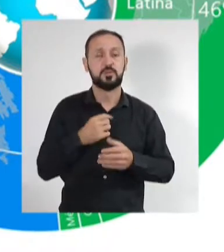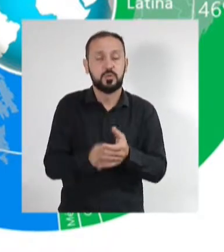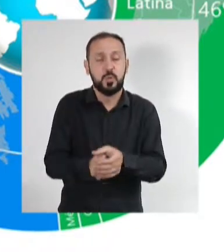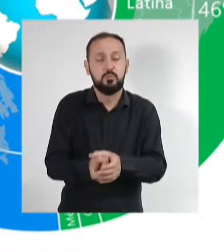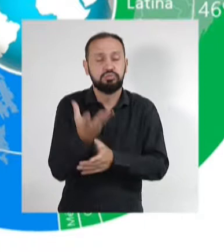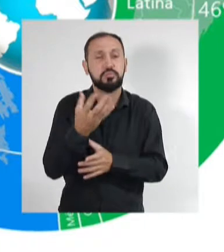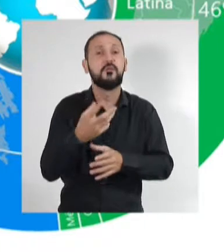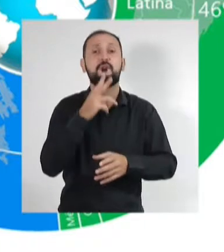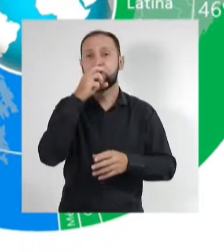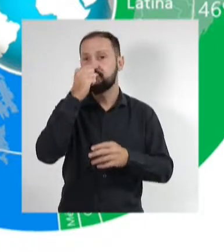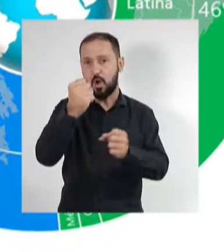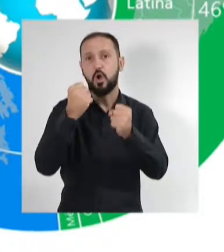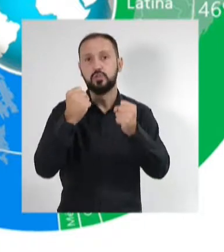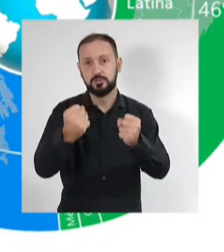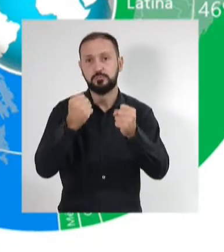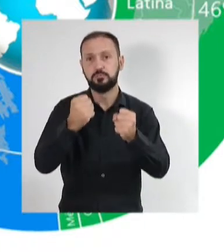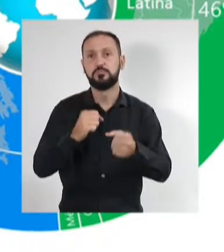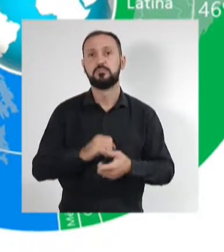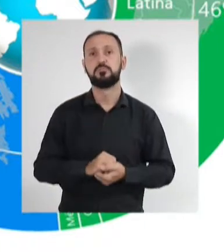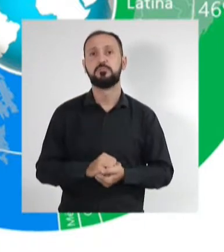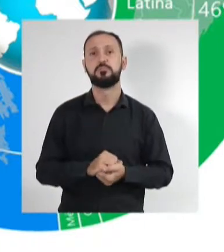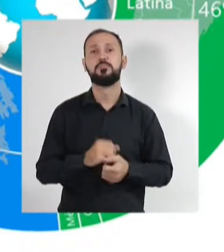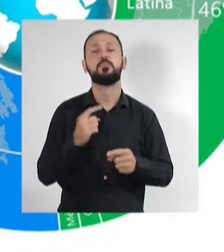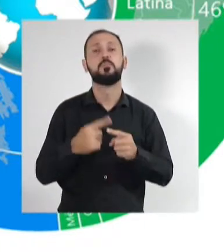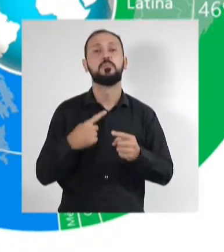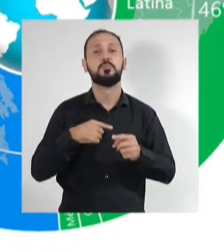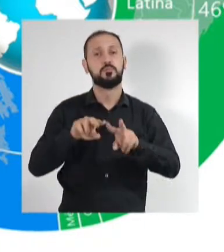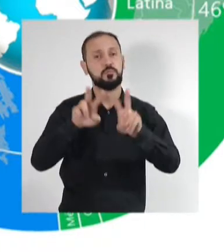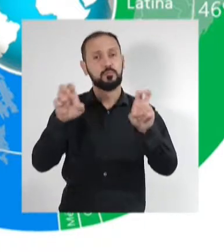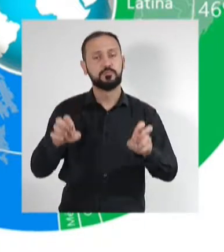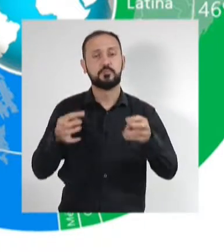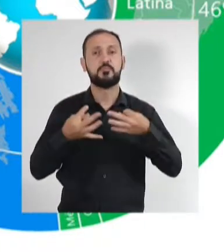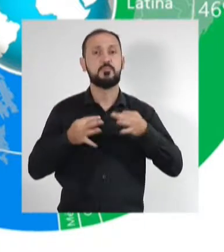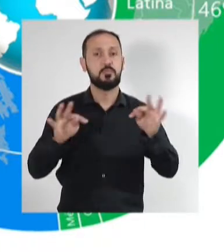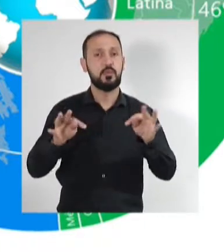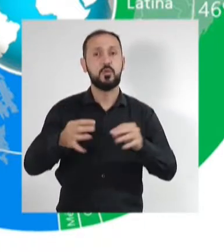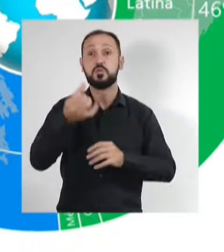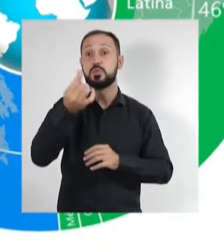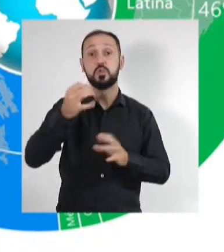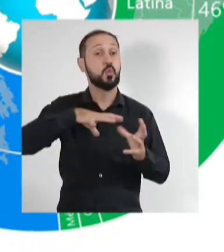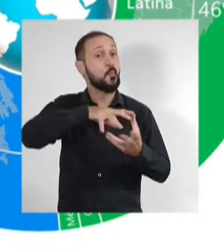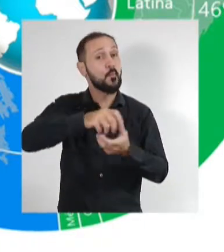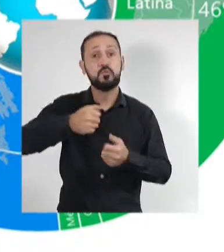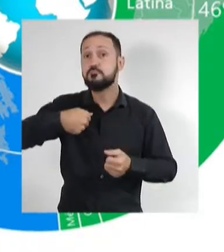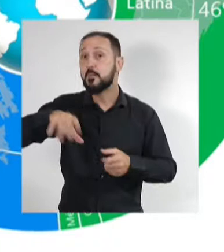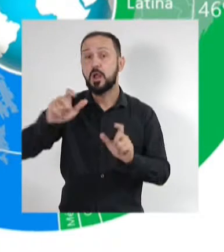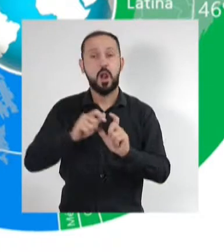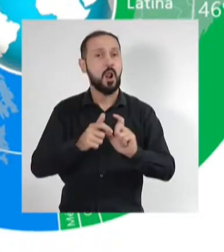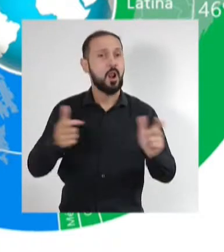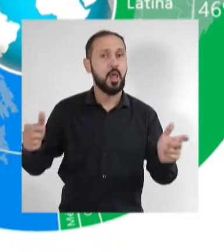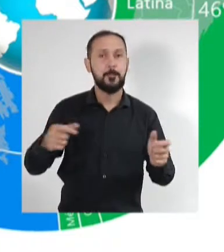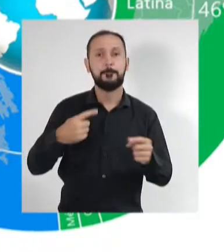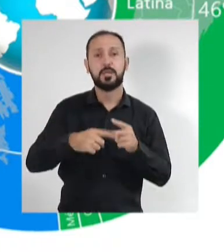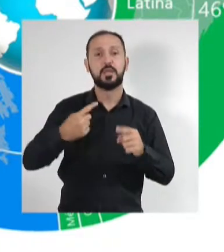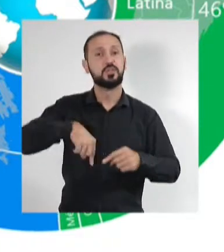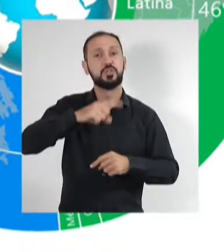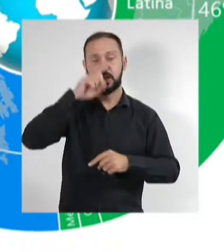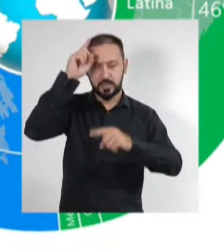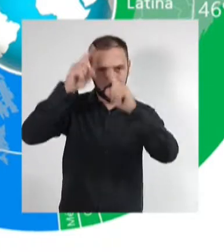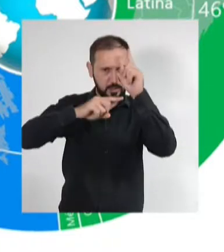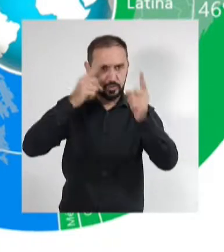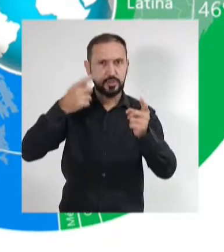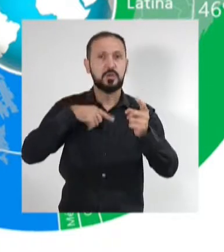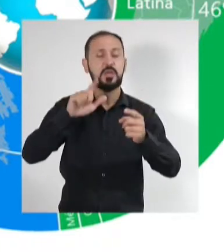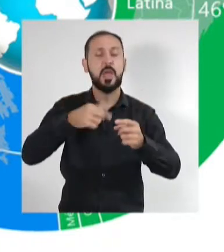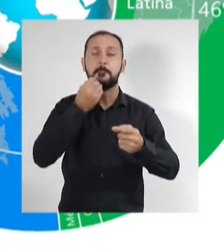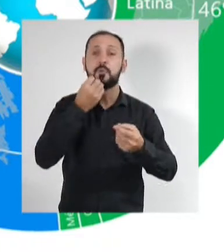pujantes, extremamente vigorosas, até porque o mercado de TI brasileiro é o 6º mundial, o trabalhador é extremamente criativo, é um mercado